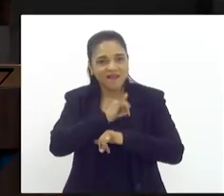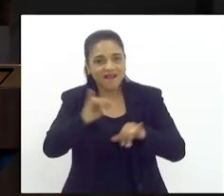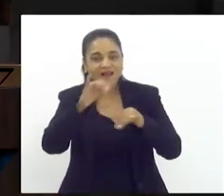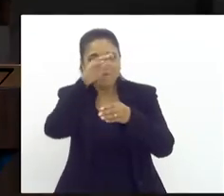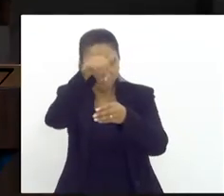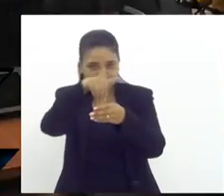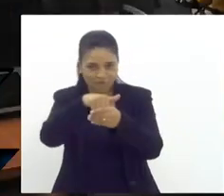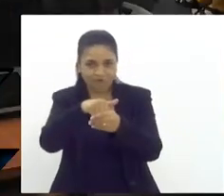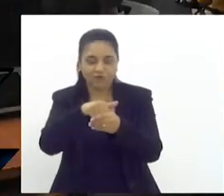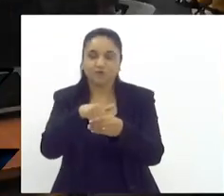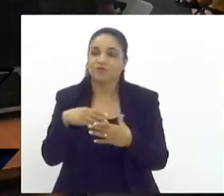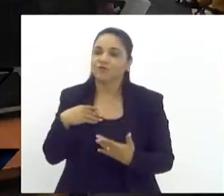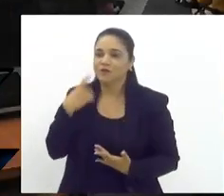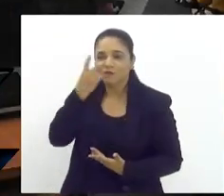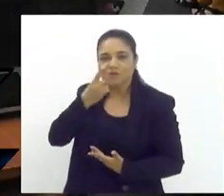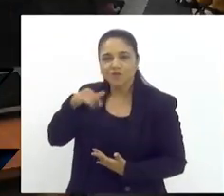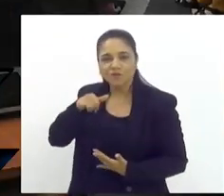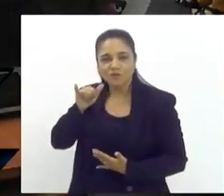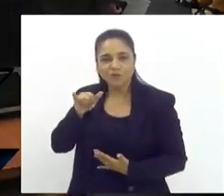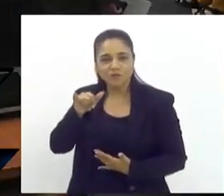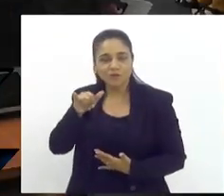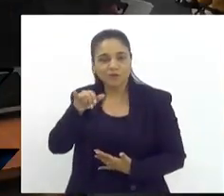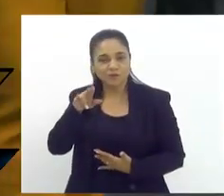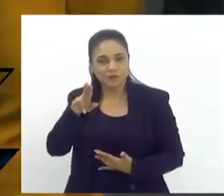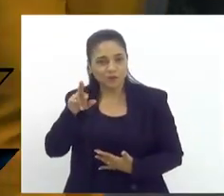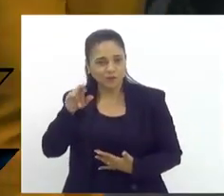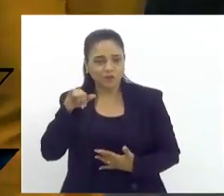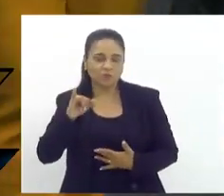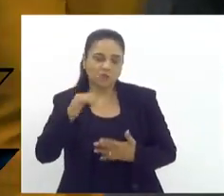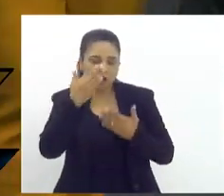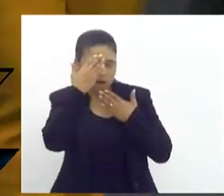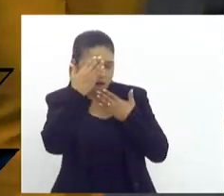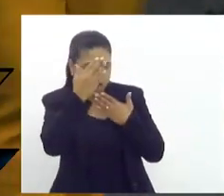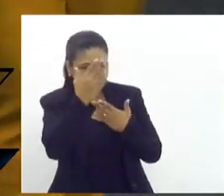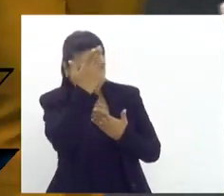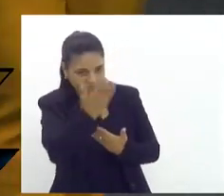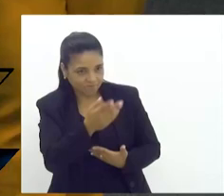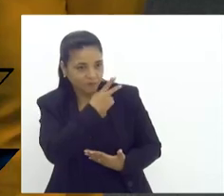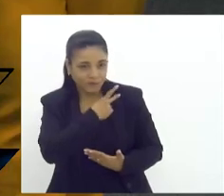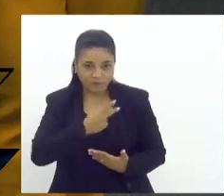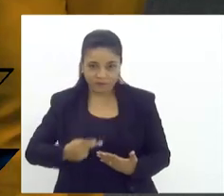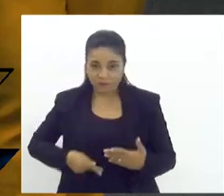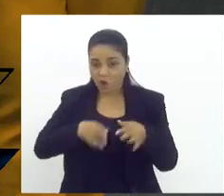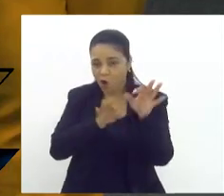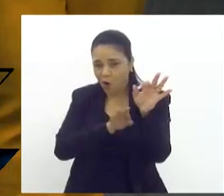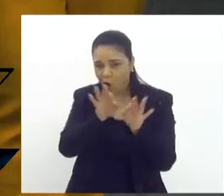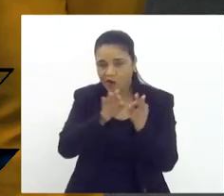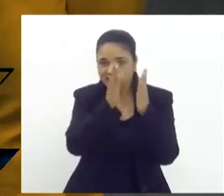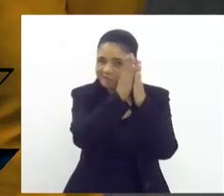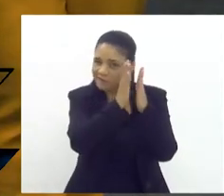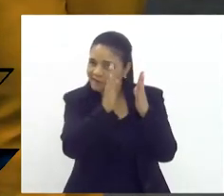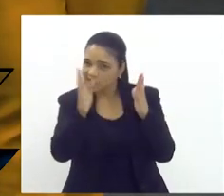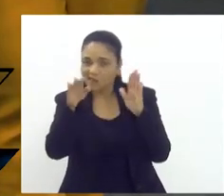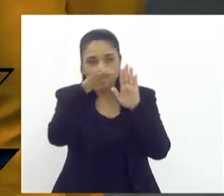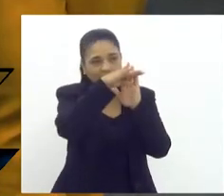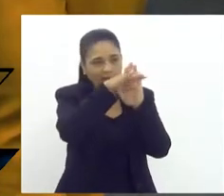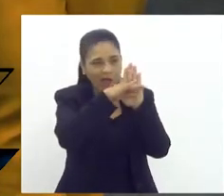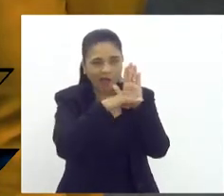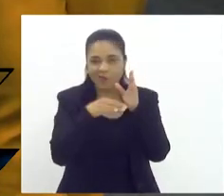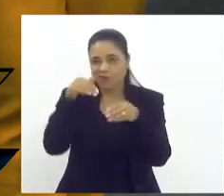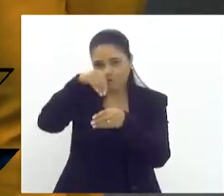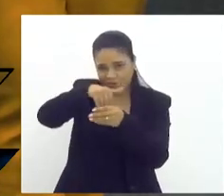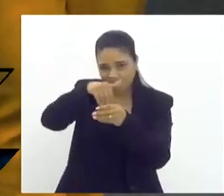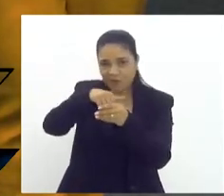Muito obrigado primeiro quero agradecer a vossa excelência que é quem organiza a nossa ordem do dia a pauta quer votada